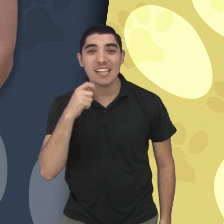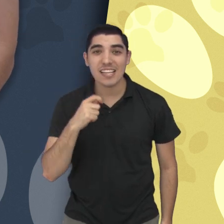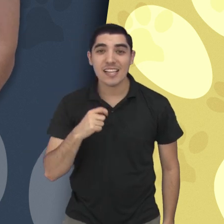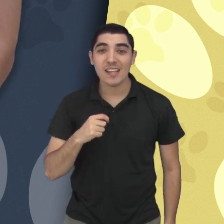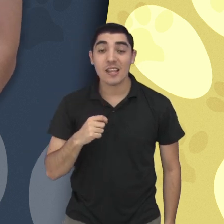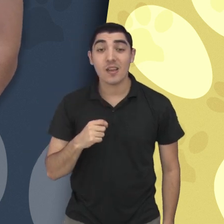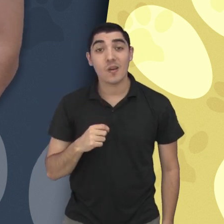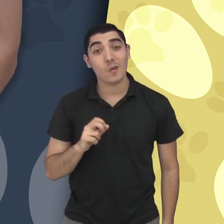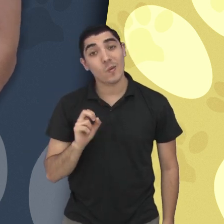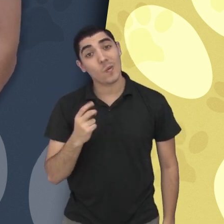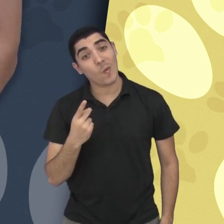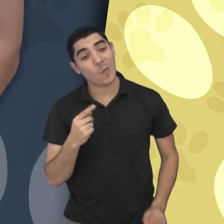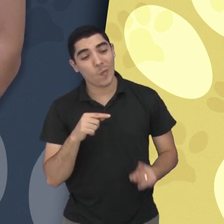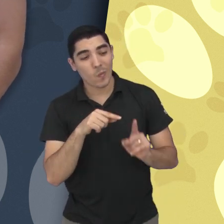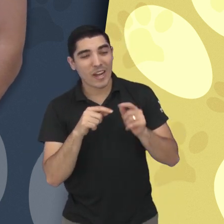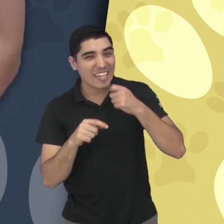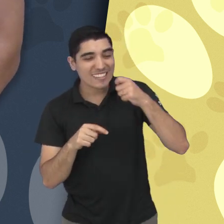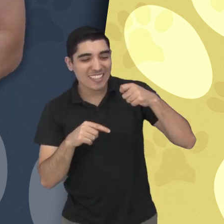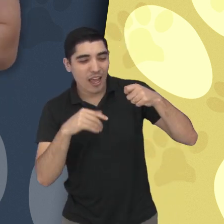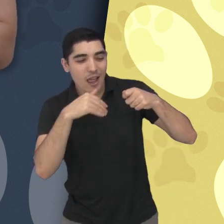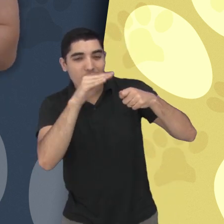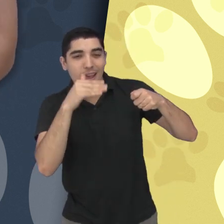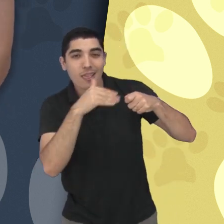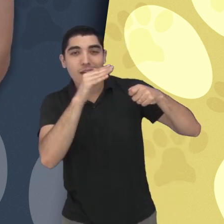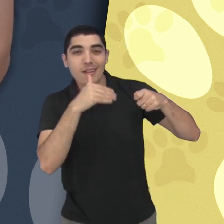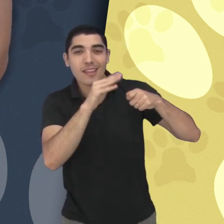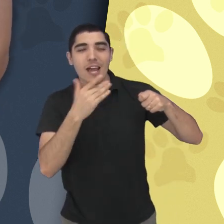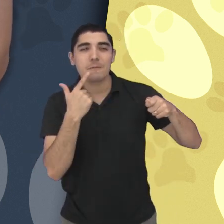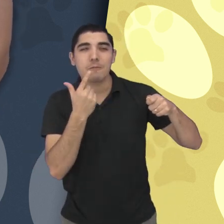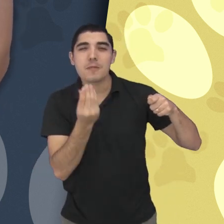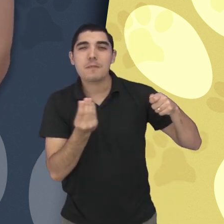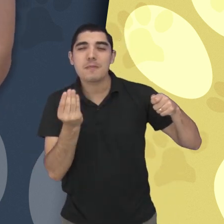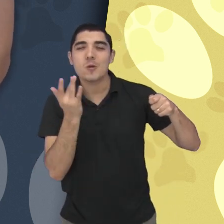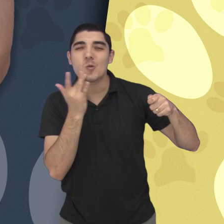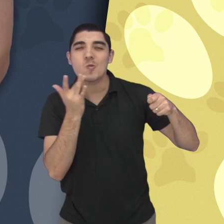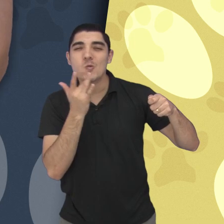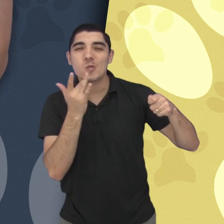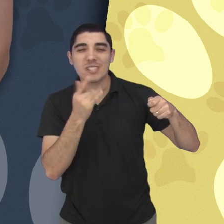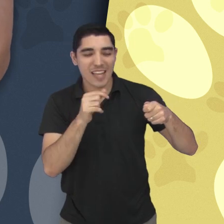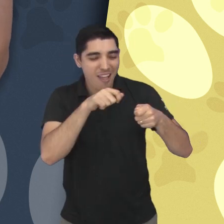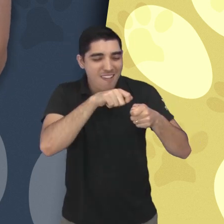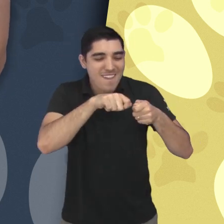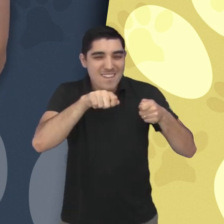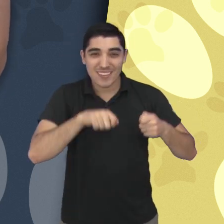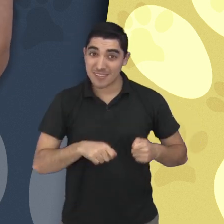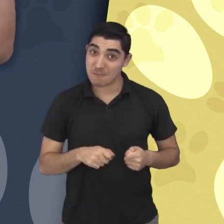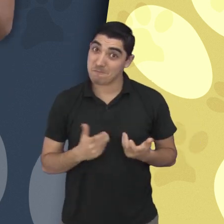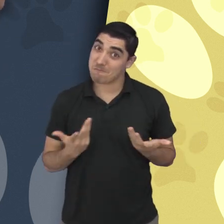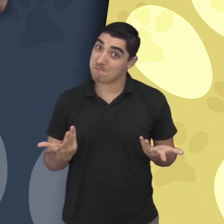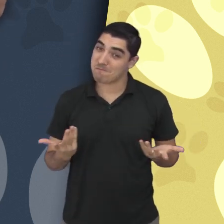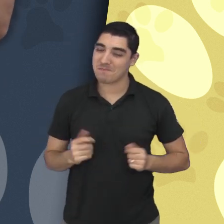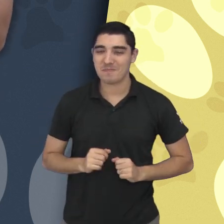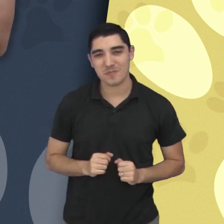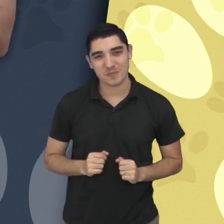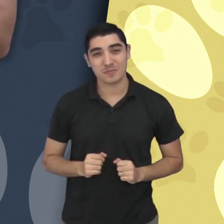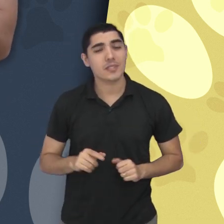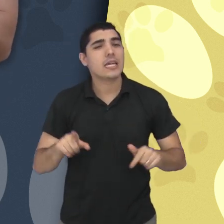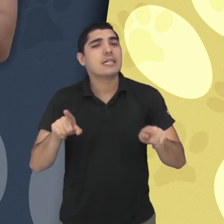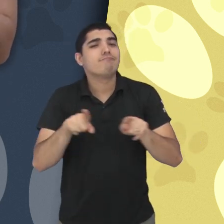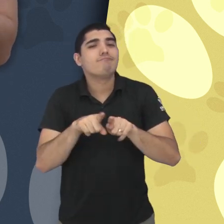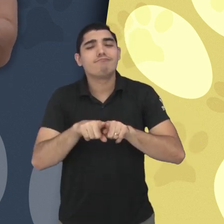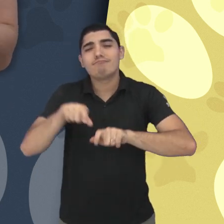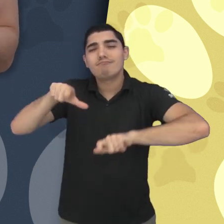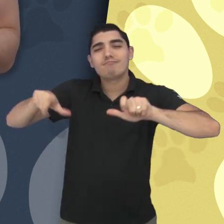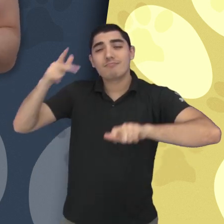sozinho. Ou então tá só apreciando, né, o gostinho da pasta na escova do tutor, vai saber. E para os amantes